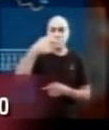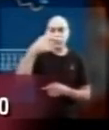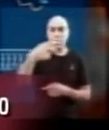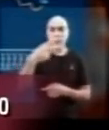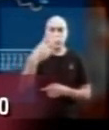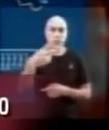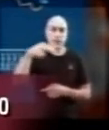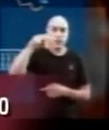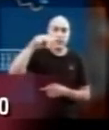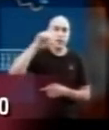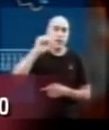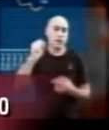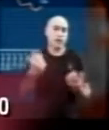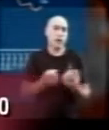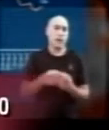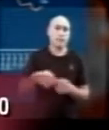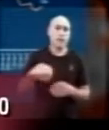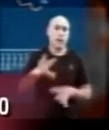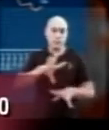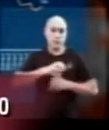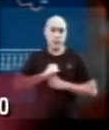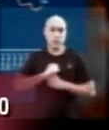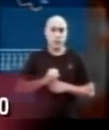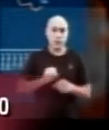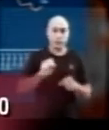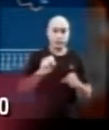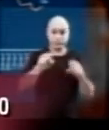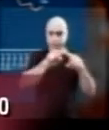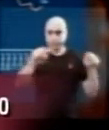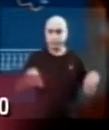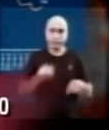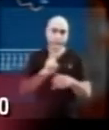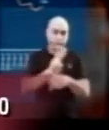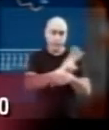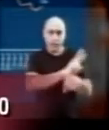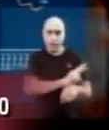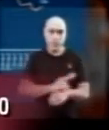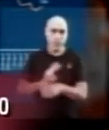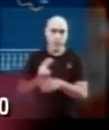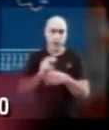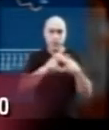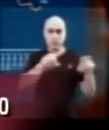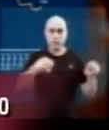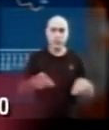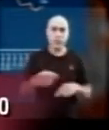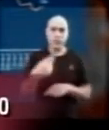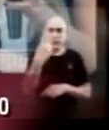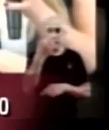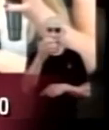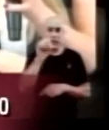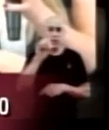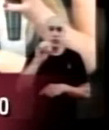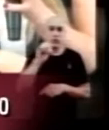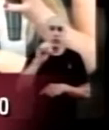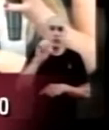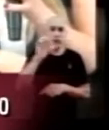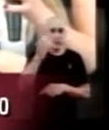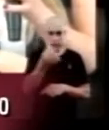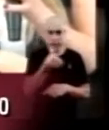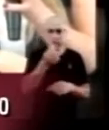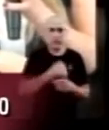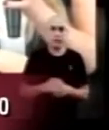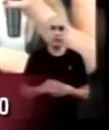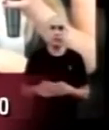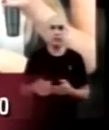estavam internados, 164 em enfermaria e 106 em UTI. Então, vocês veem que nós tivemos um pico próximo